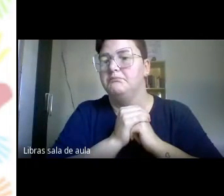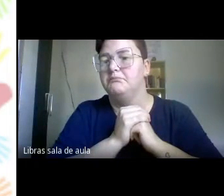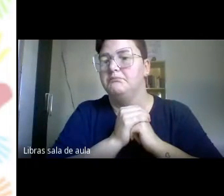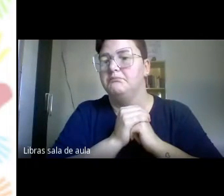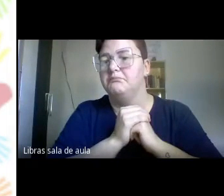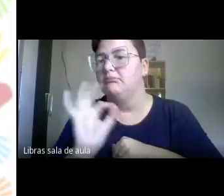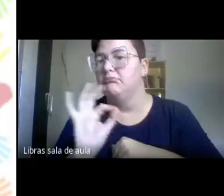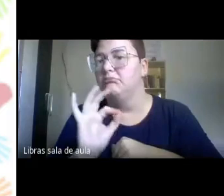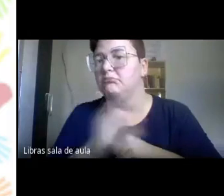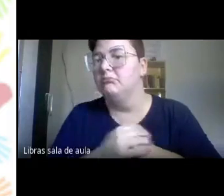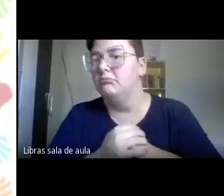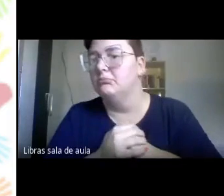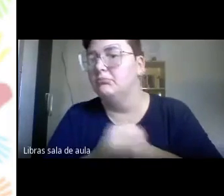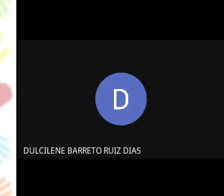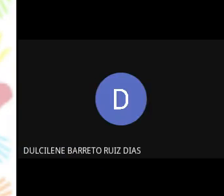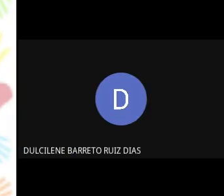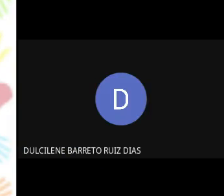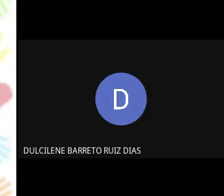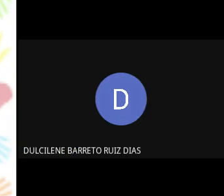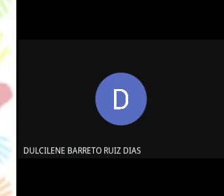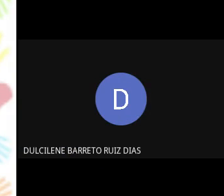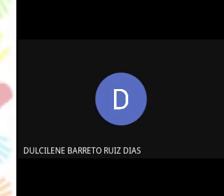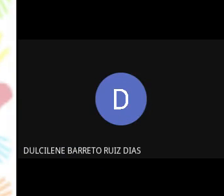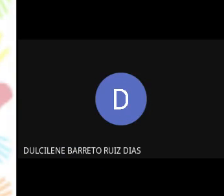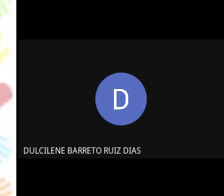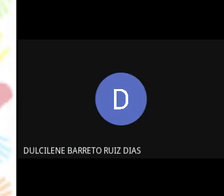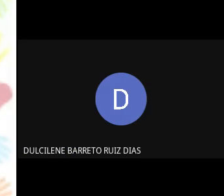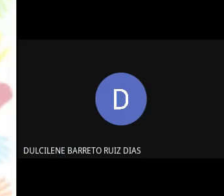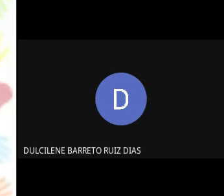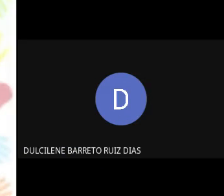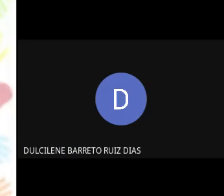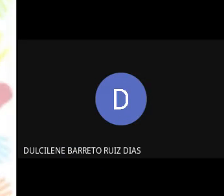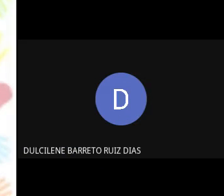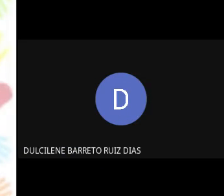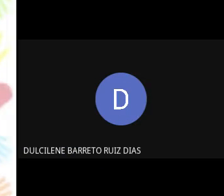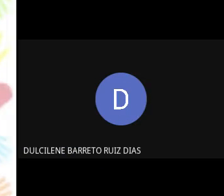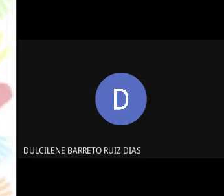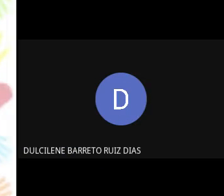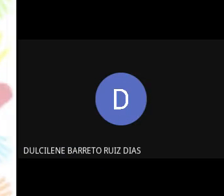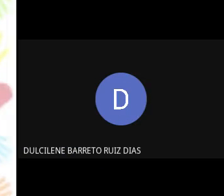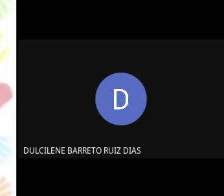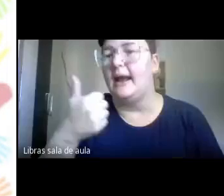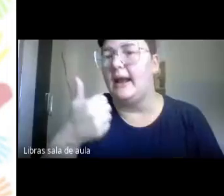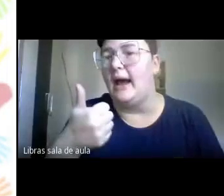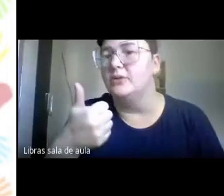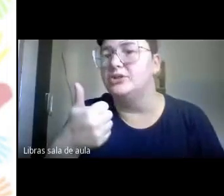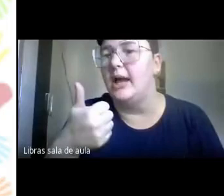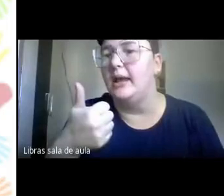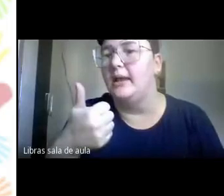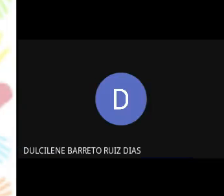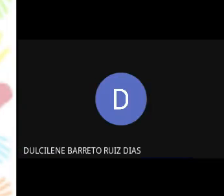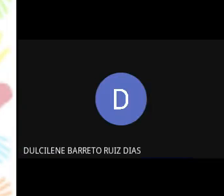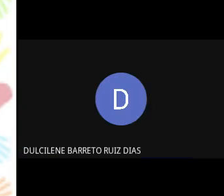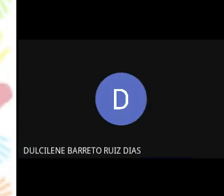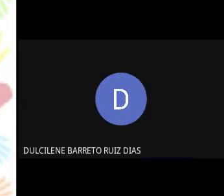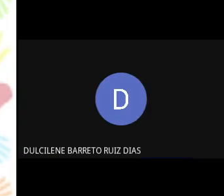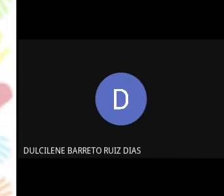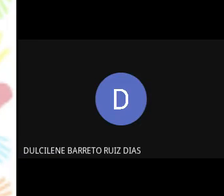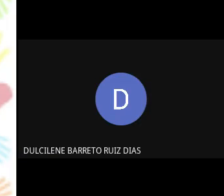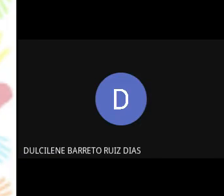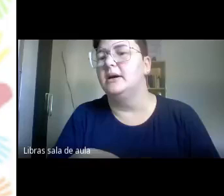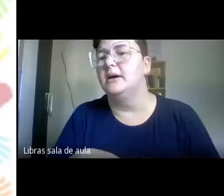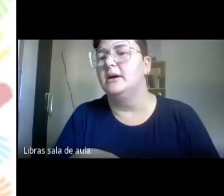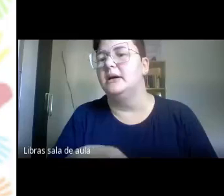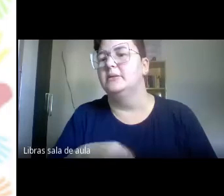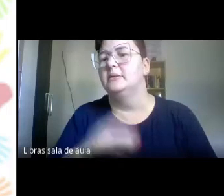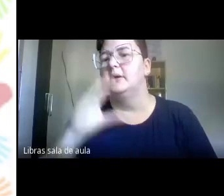Eu acho que Era uma professora era a Cláudia, né? Era a Cláudia e a